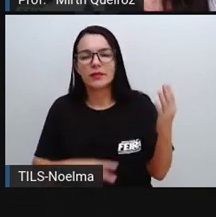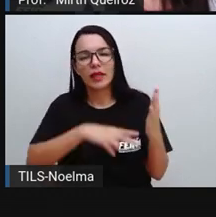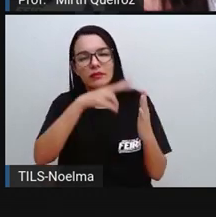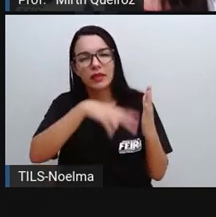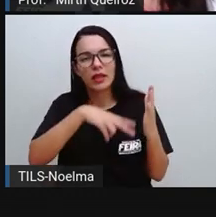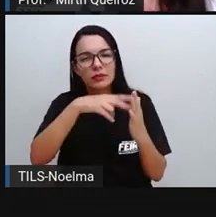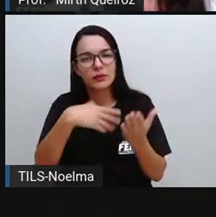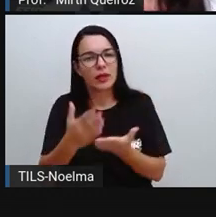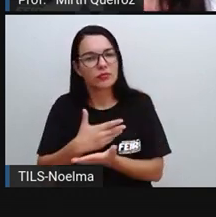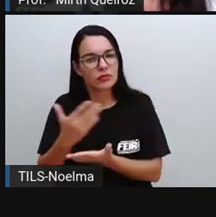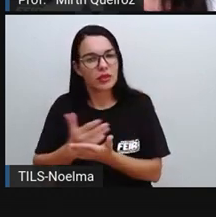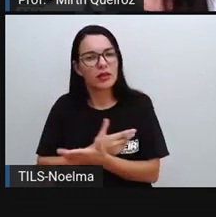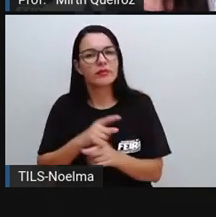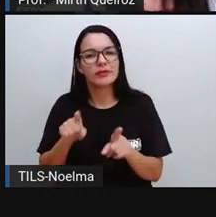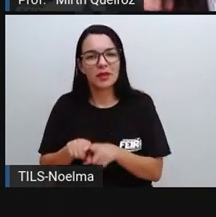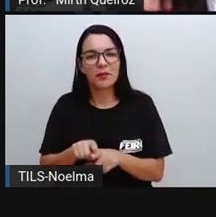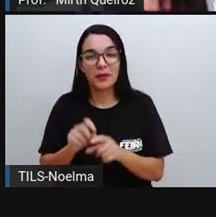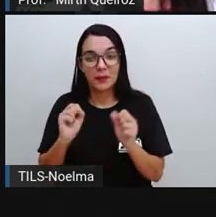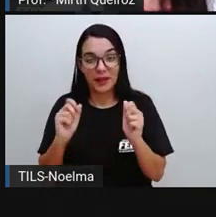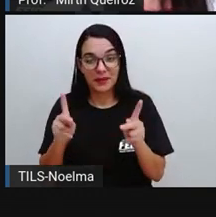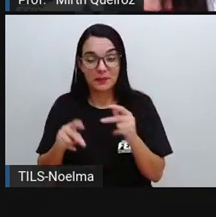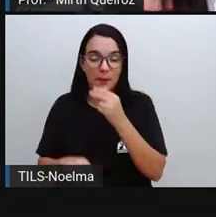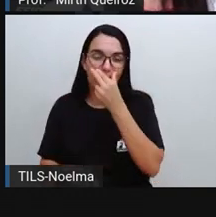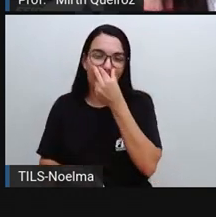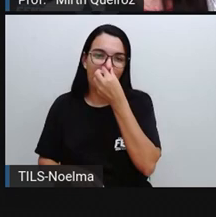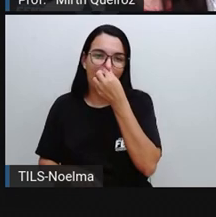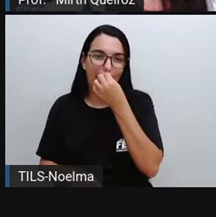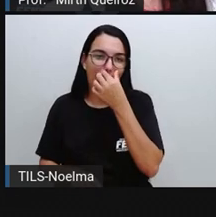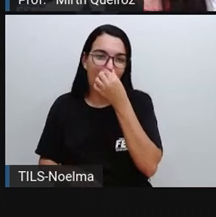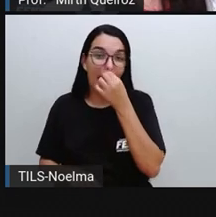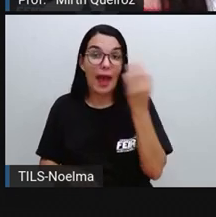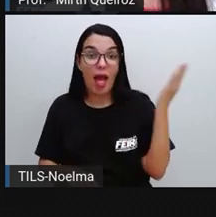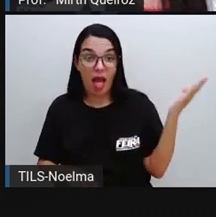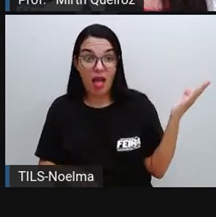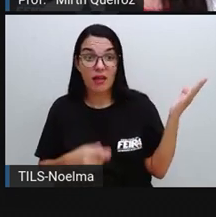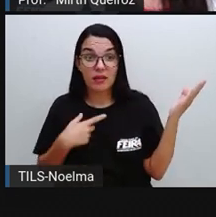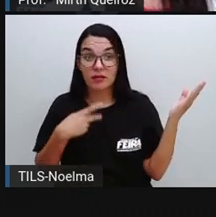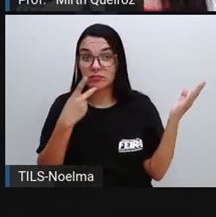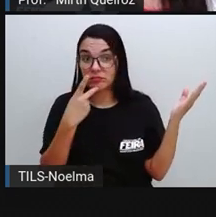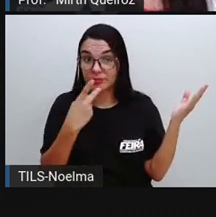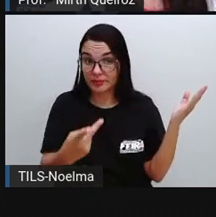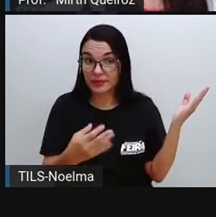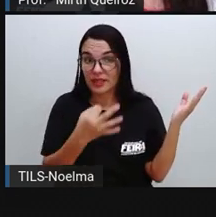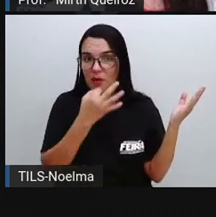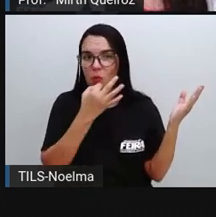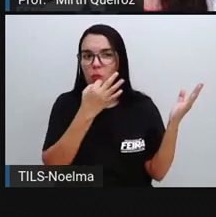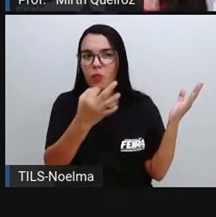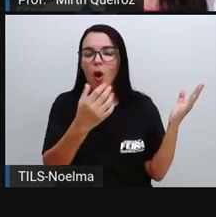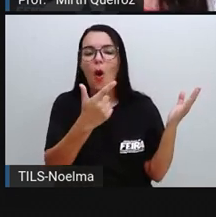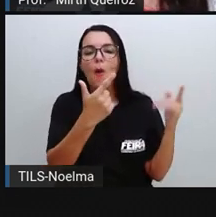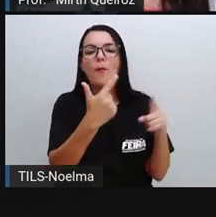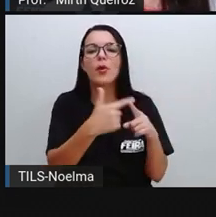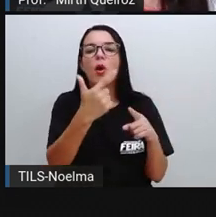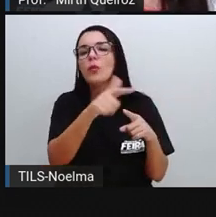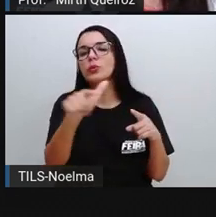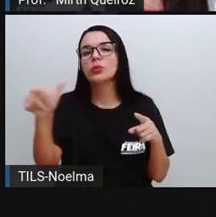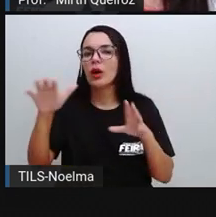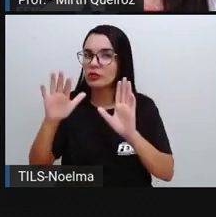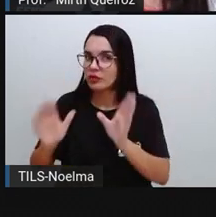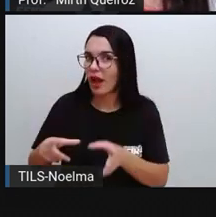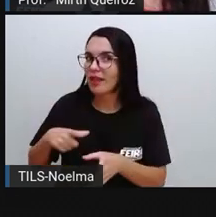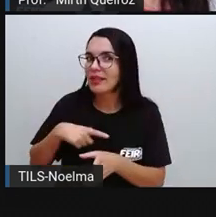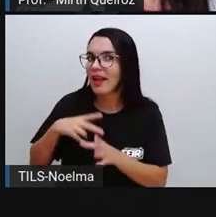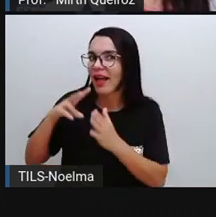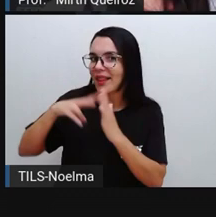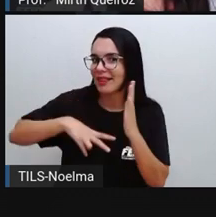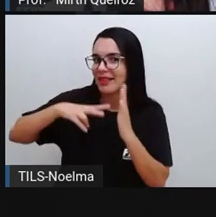estar também lendo, tá? Só que eu indico esses aqui porque eu acredito que os outros vocês já tenham lido,